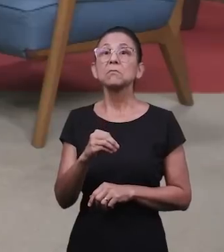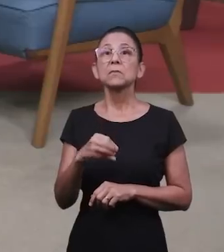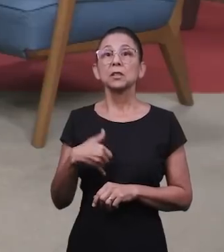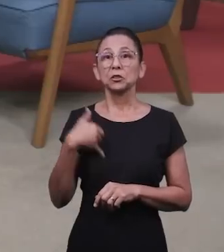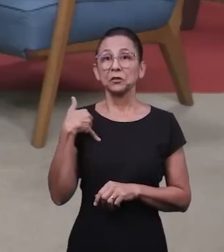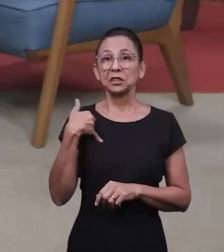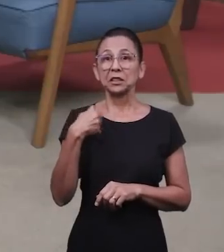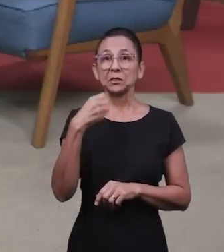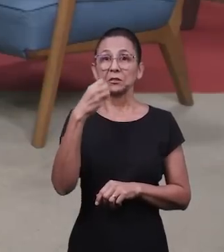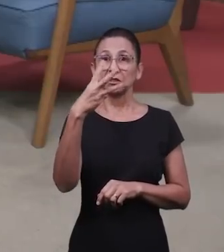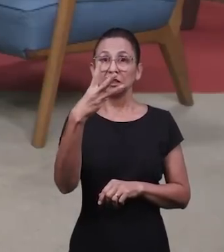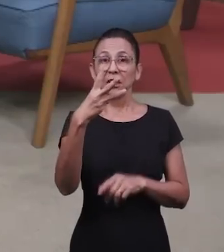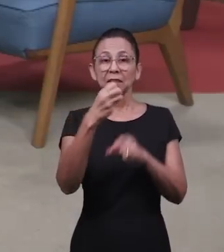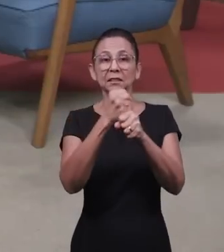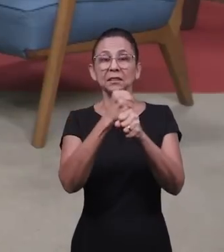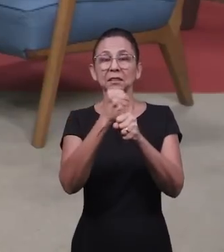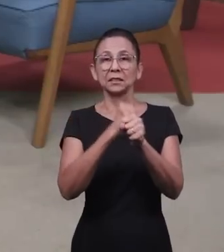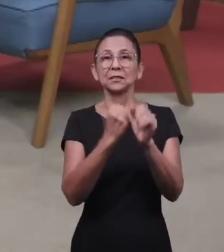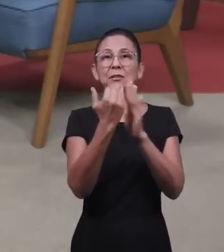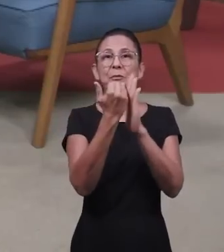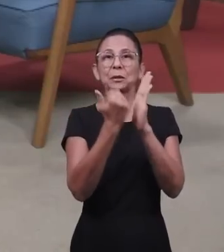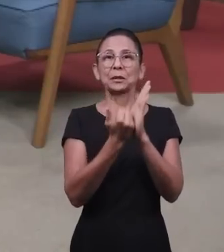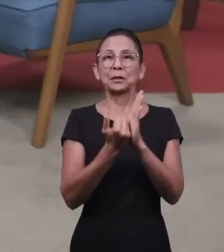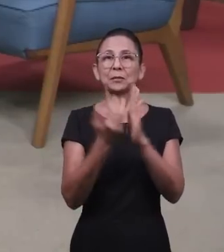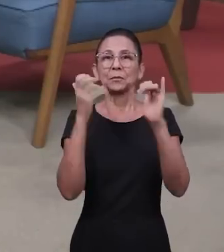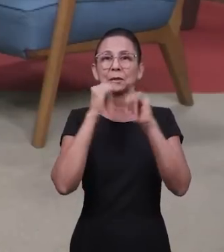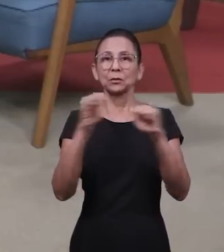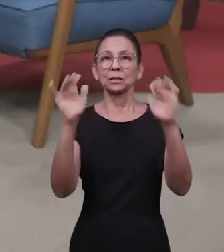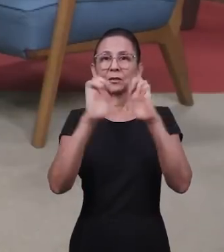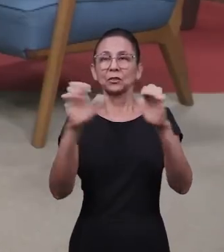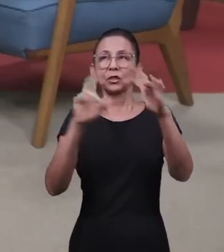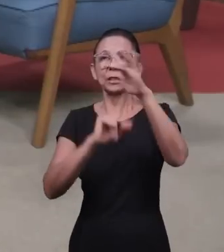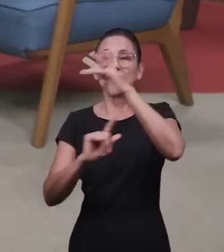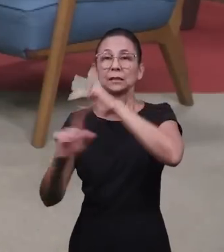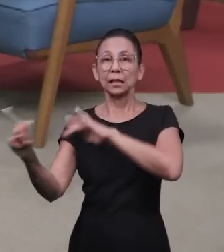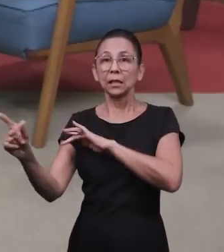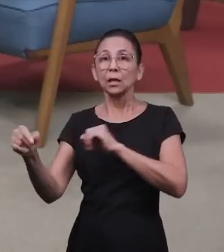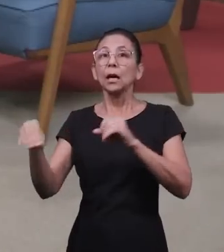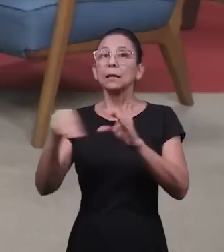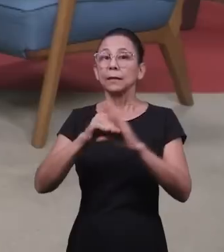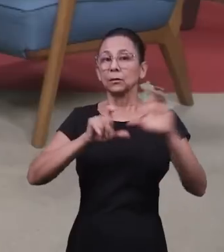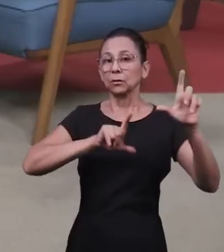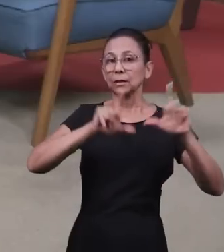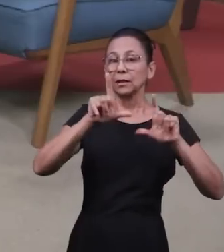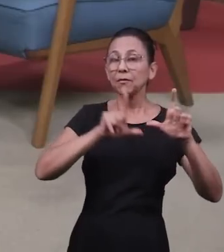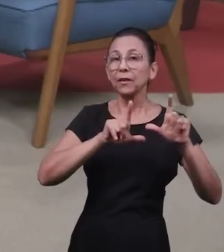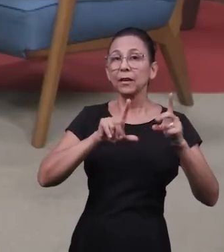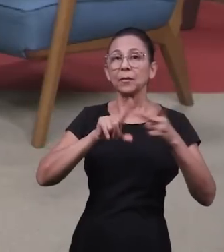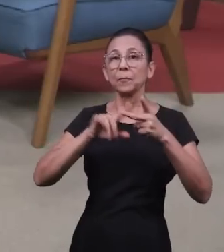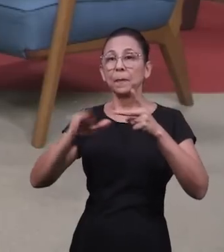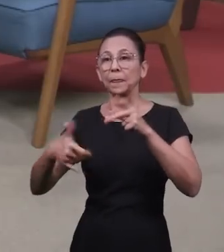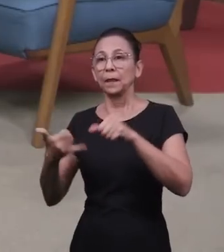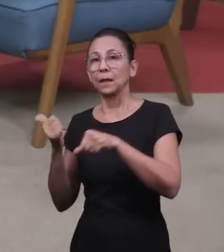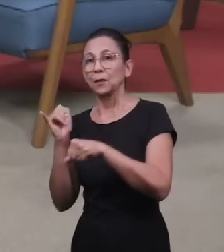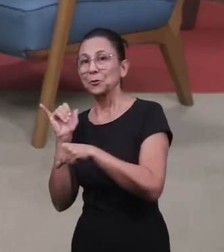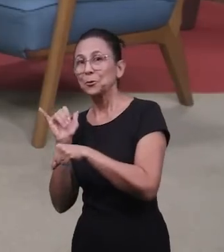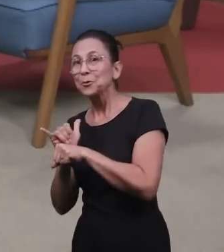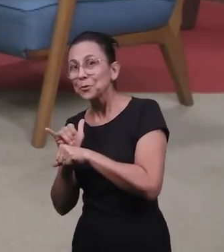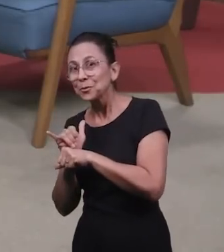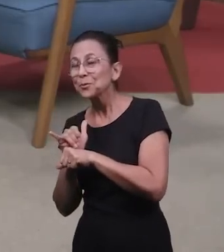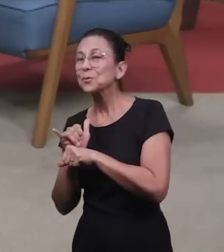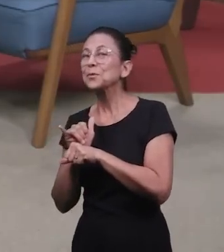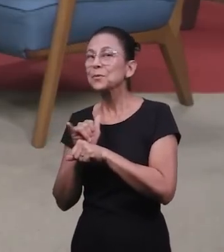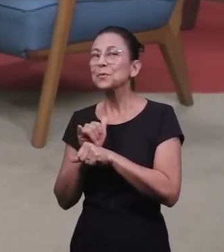sendo transmitido, uma parte desse tempo também na televisão, agora no YouTube. Nós temos irmãos que assistem e estão